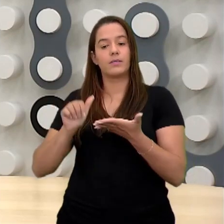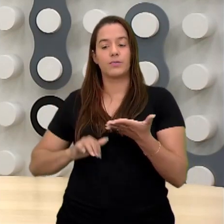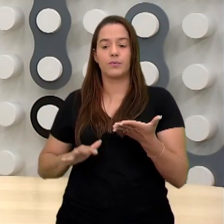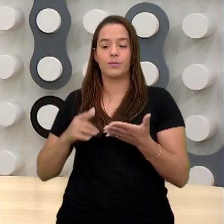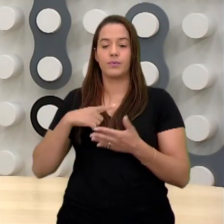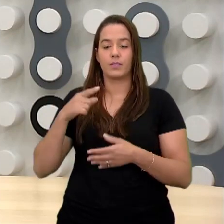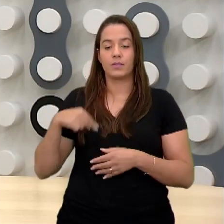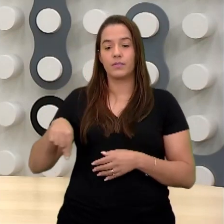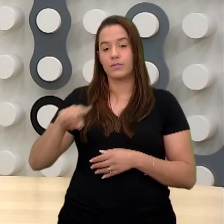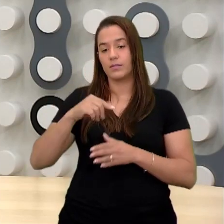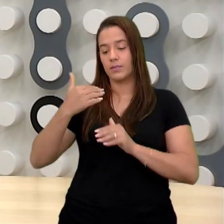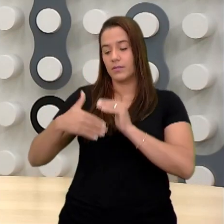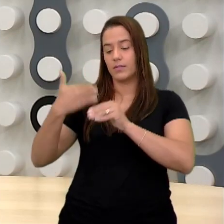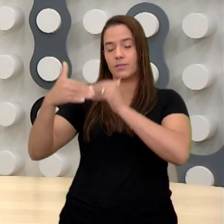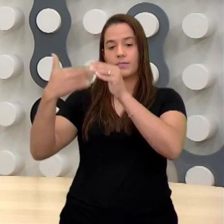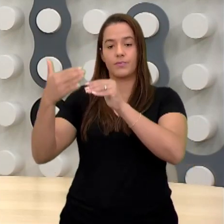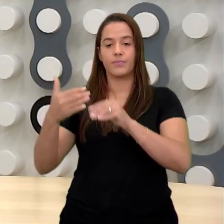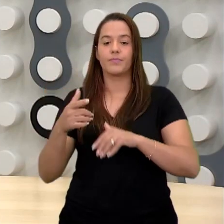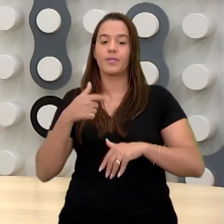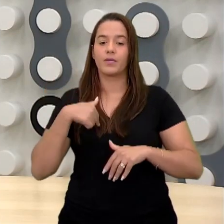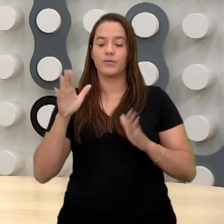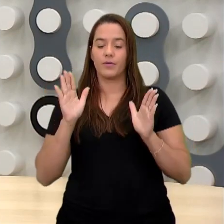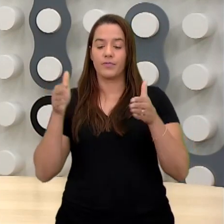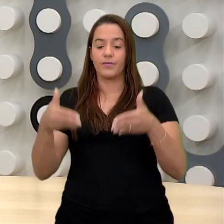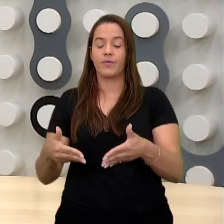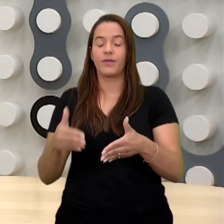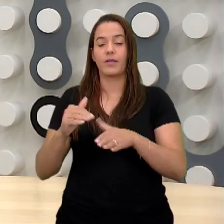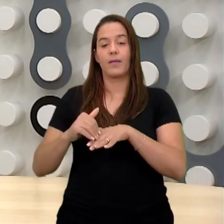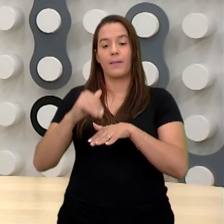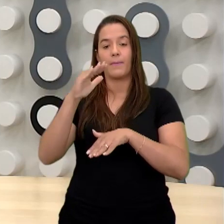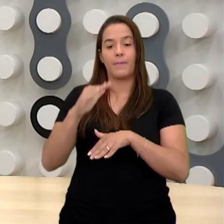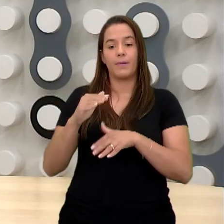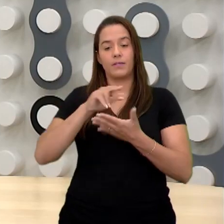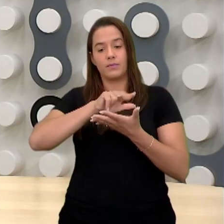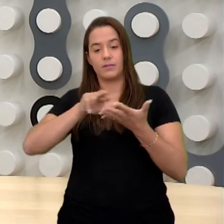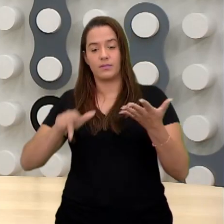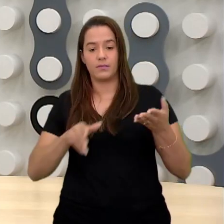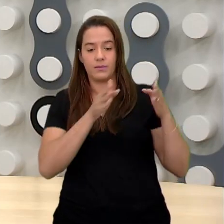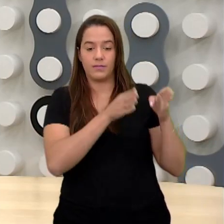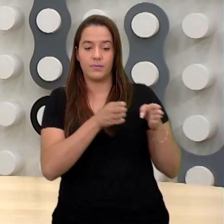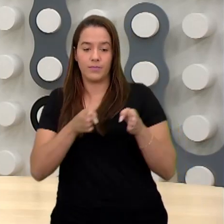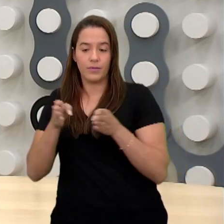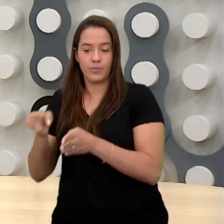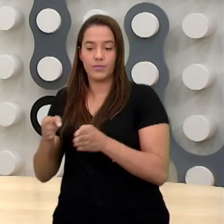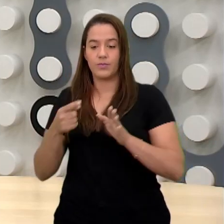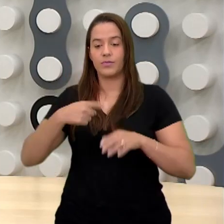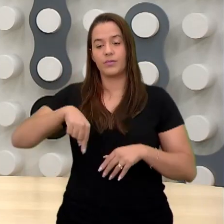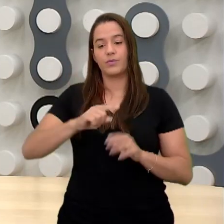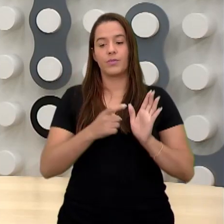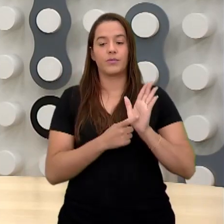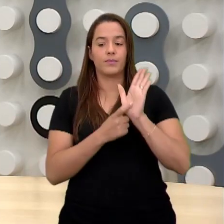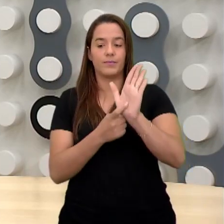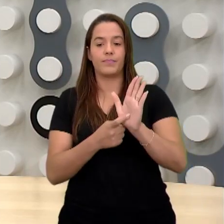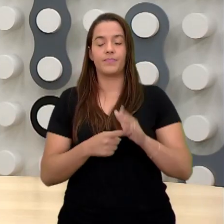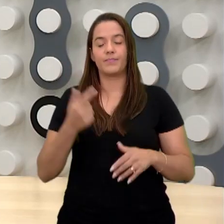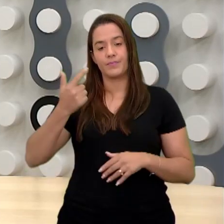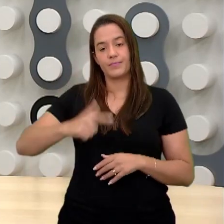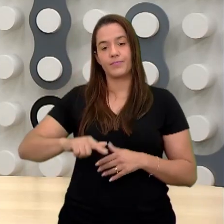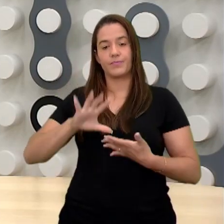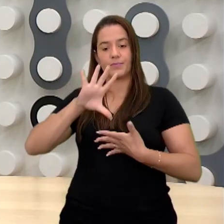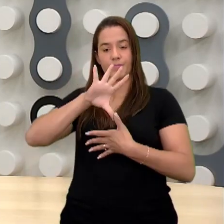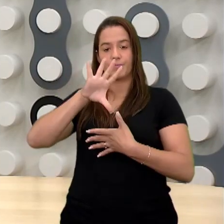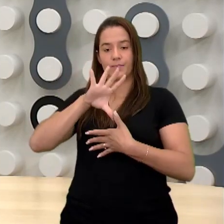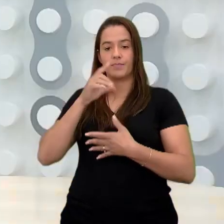nesse desenvolvimento, né, a gente vai se embasar mais nessas fases aí que a gente está vendo aí, e pode até colocar de novo aí